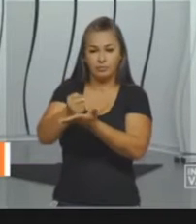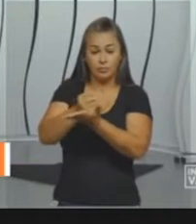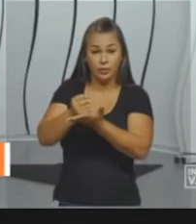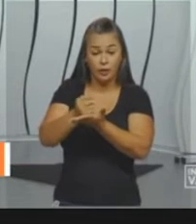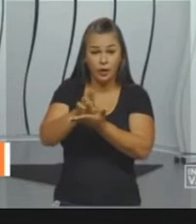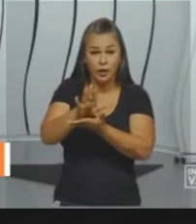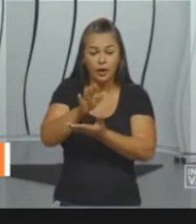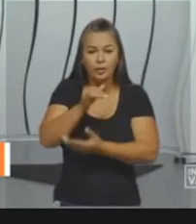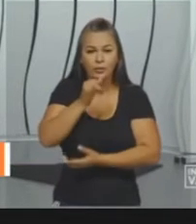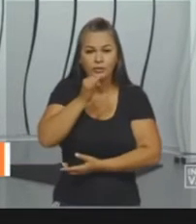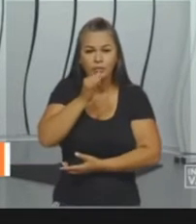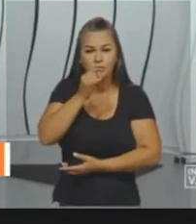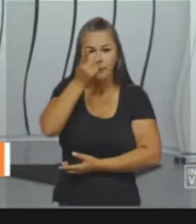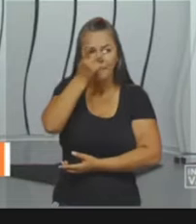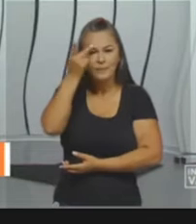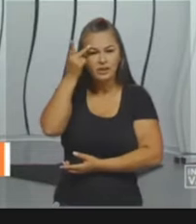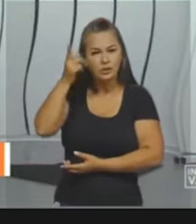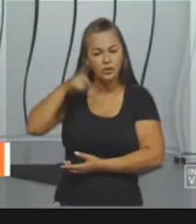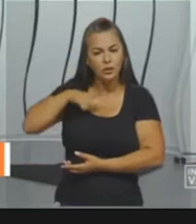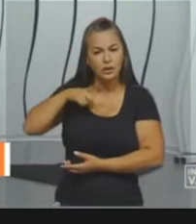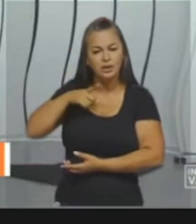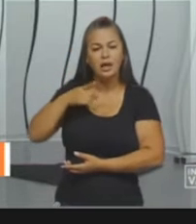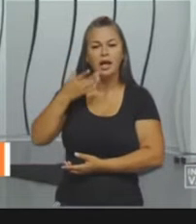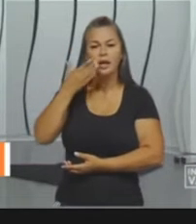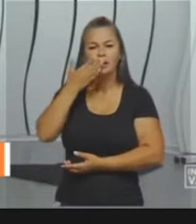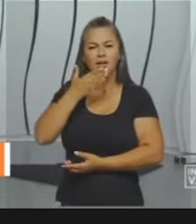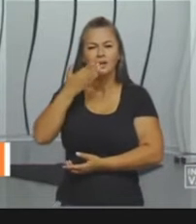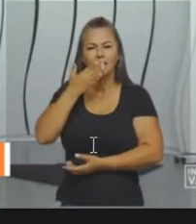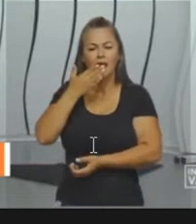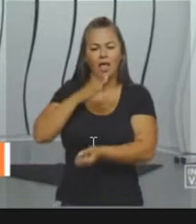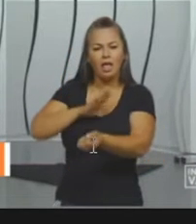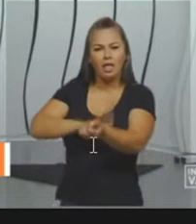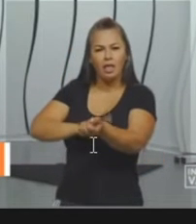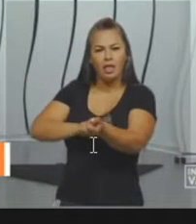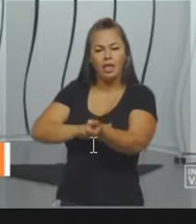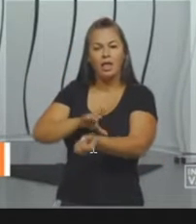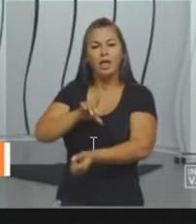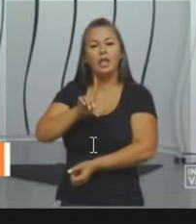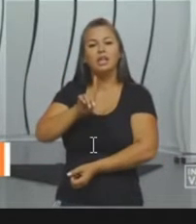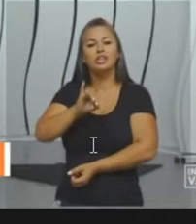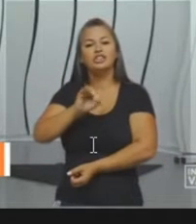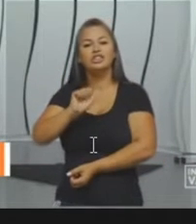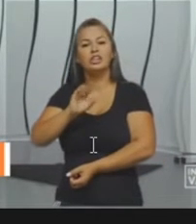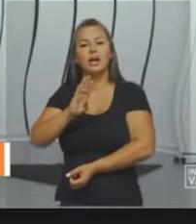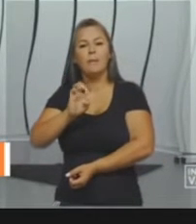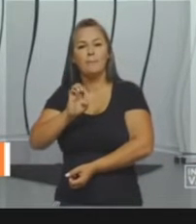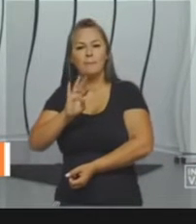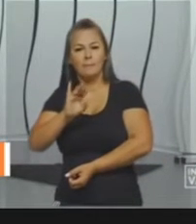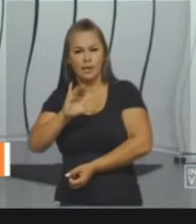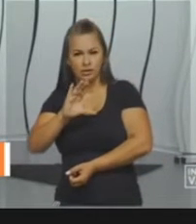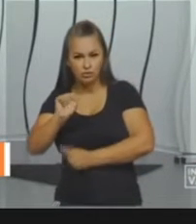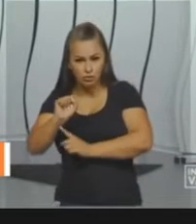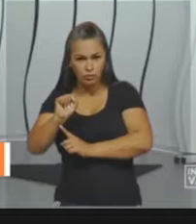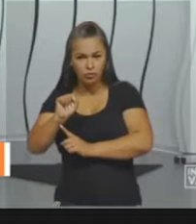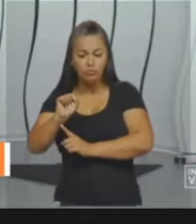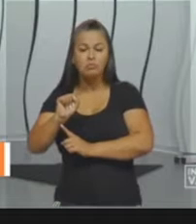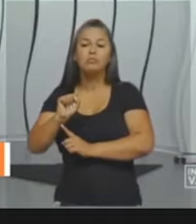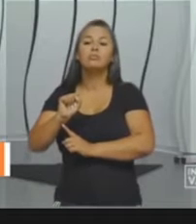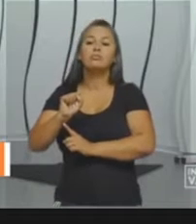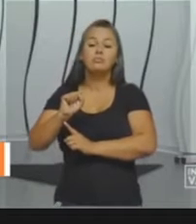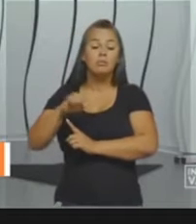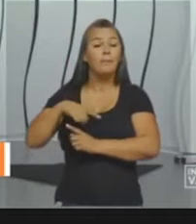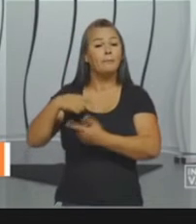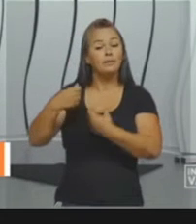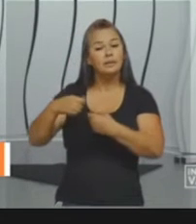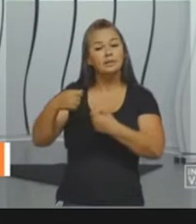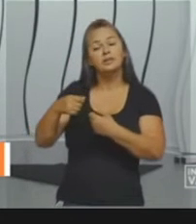pode necessitar de injeção de insulina, já deve ter ouvido falar em insulina, que tem a ver, então,